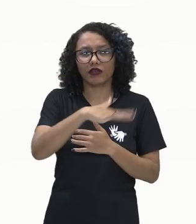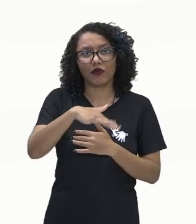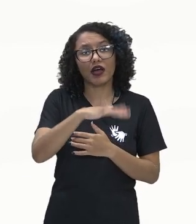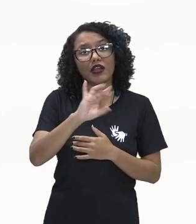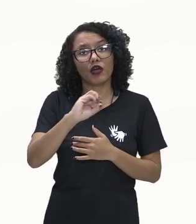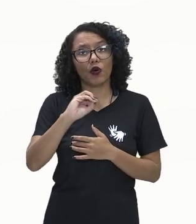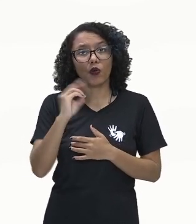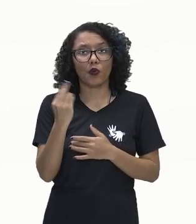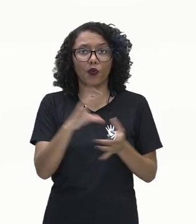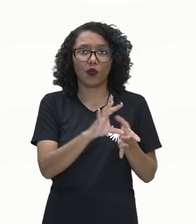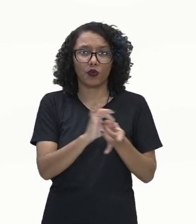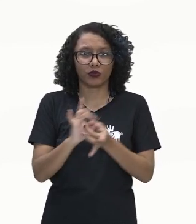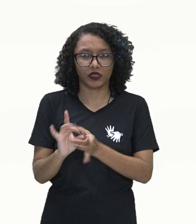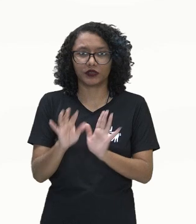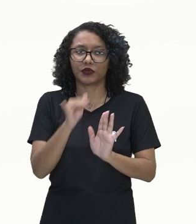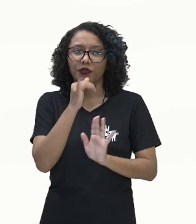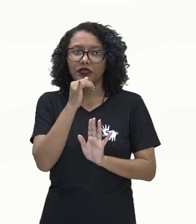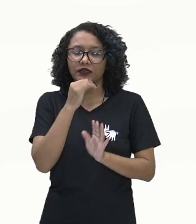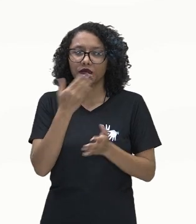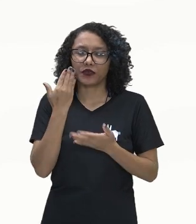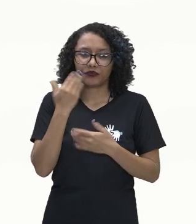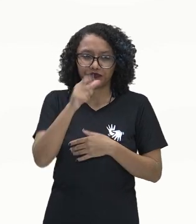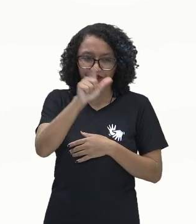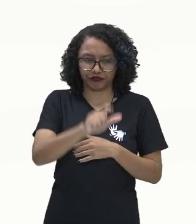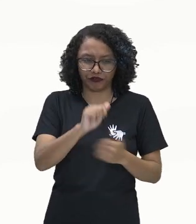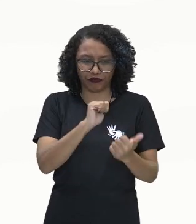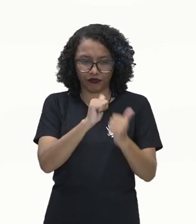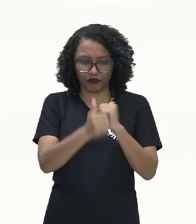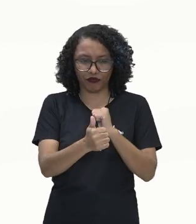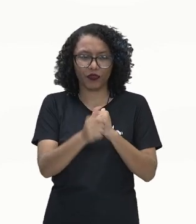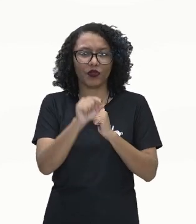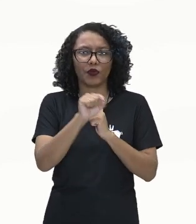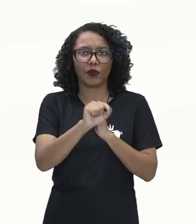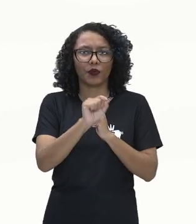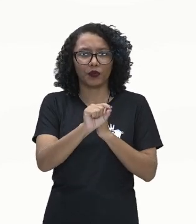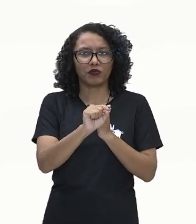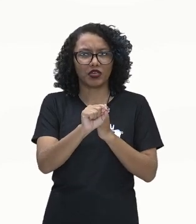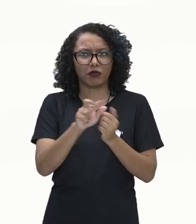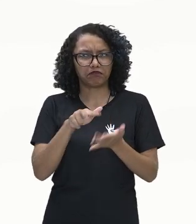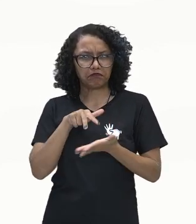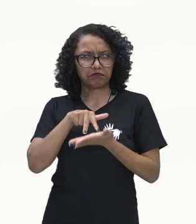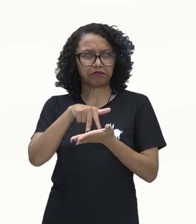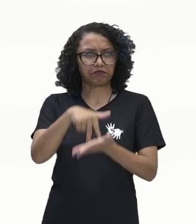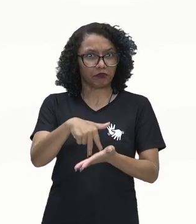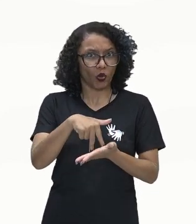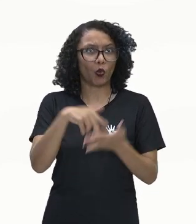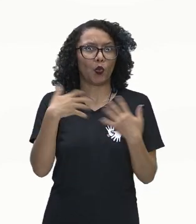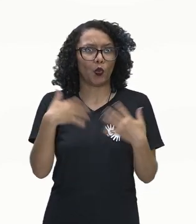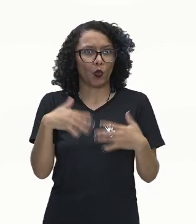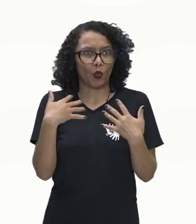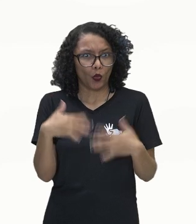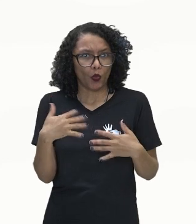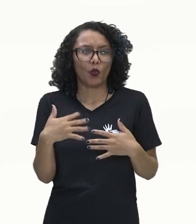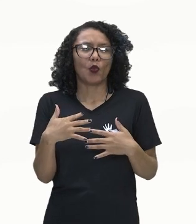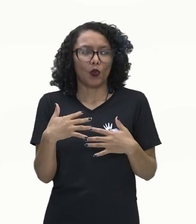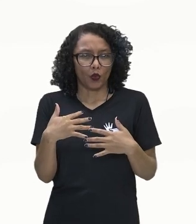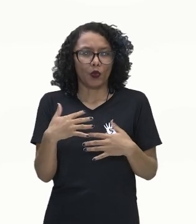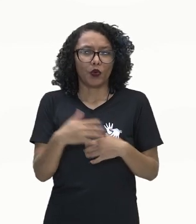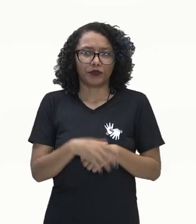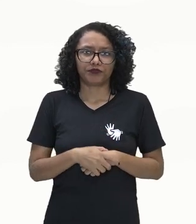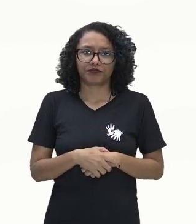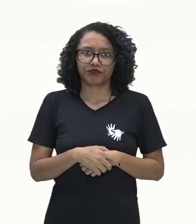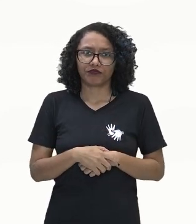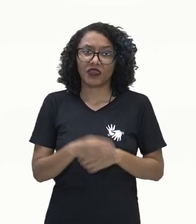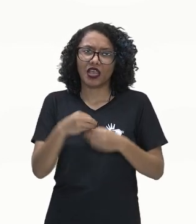situação. Exemplo, um atleta que obteve ali um protagonismo inesperado ou esperado, né, dentro de